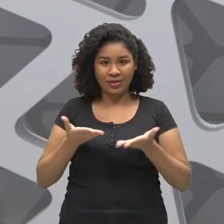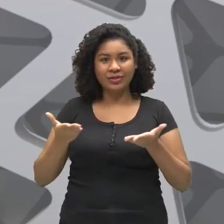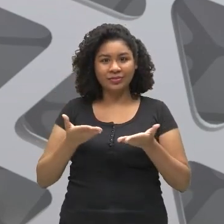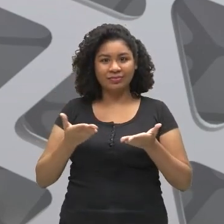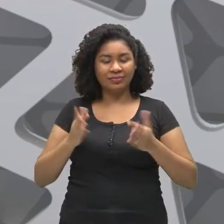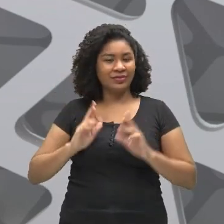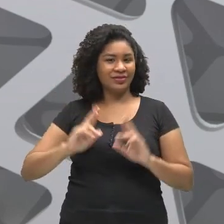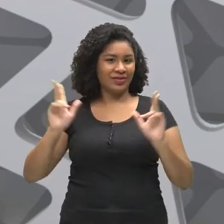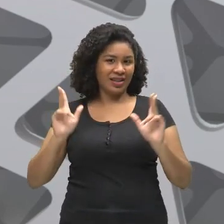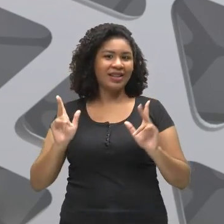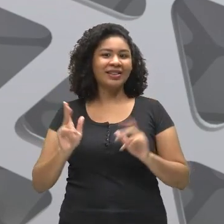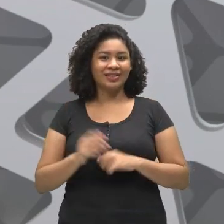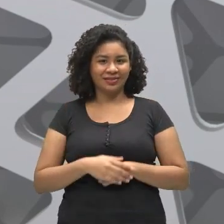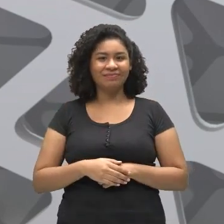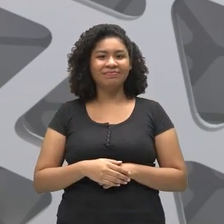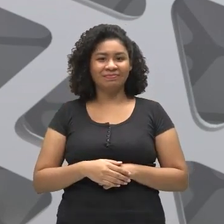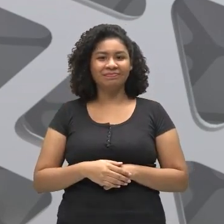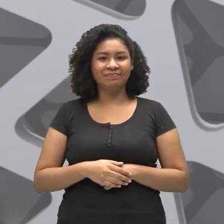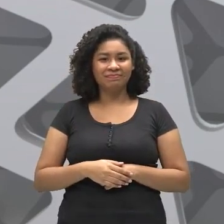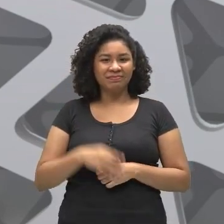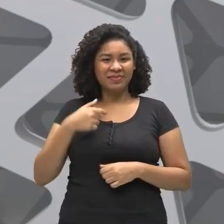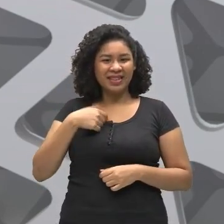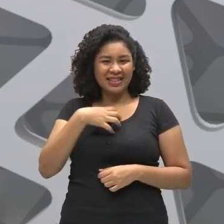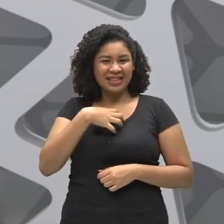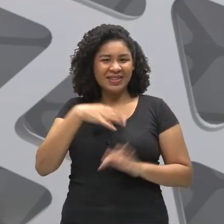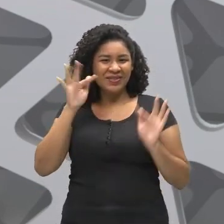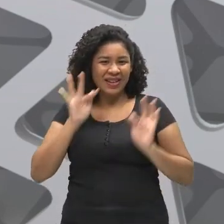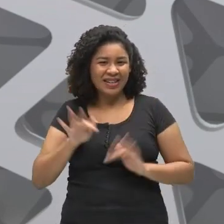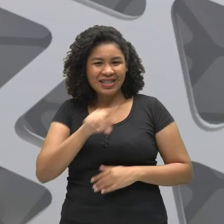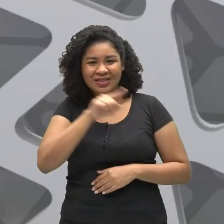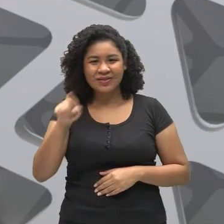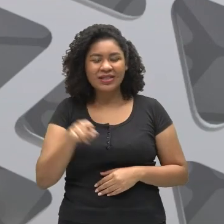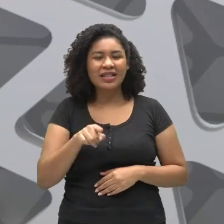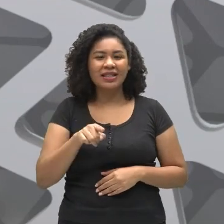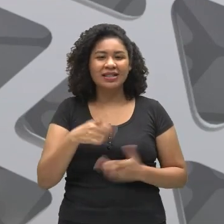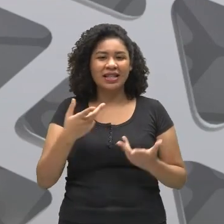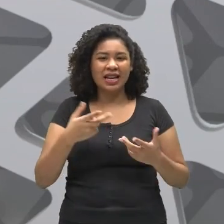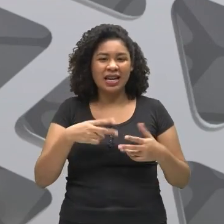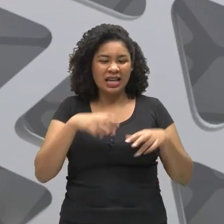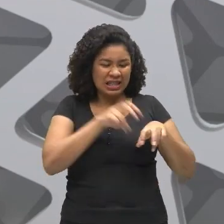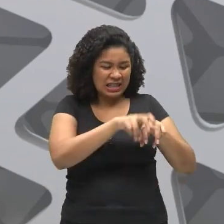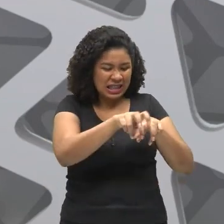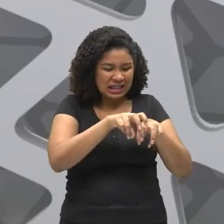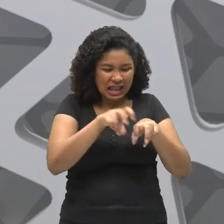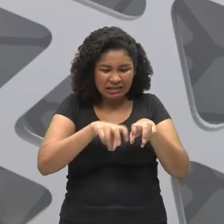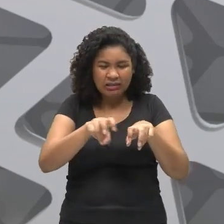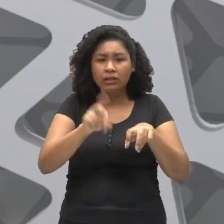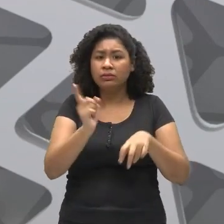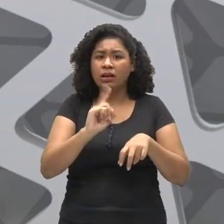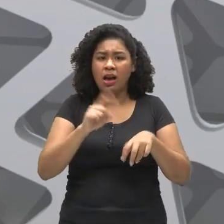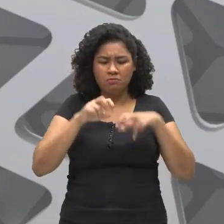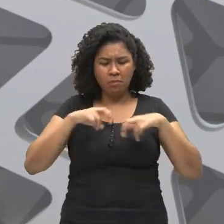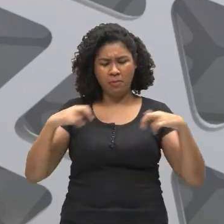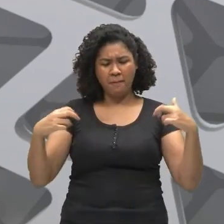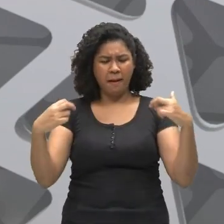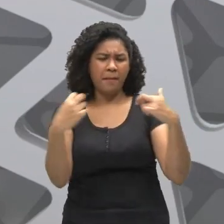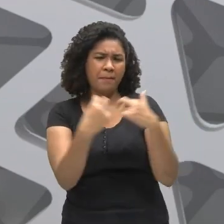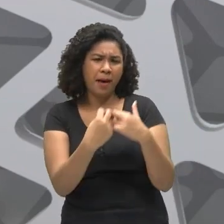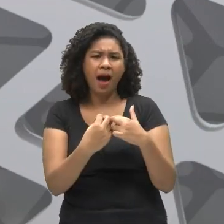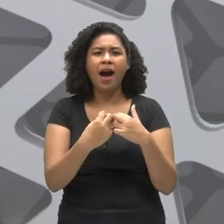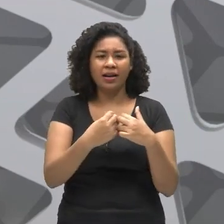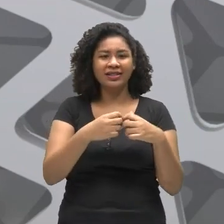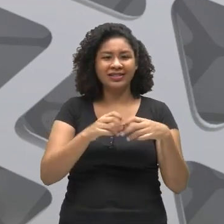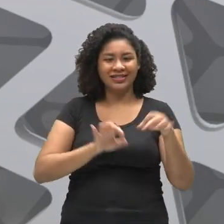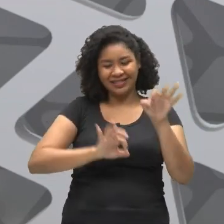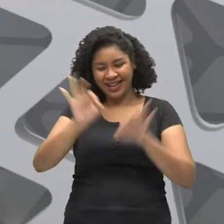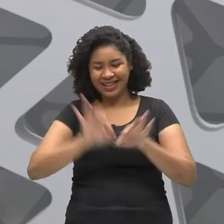nosso modelo. Eu até fico muito feliz quando vejo vocês na sala aí, que vocês não estão meio enfileiradinhos, mas estão um ao lado do outro, dependendo da disposição da